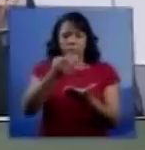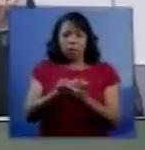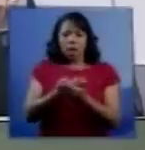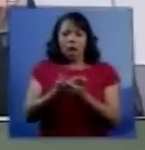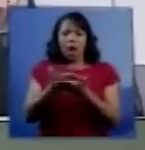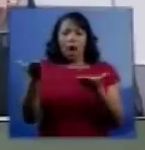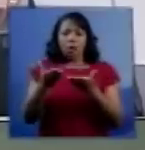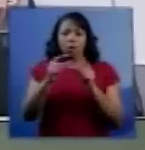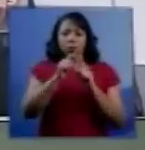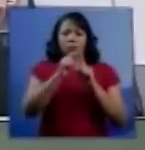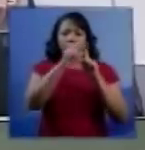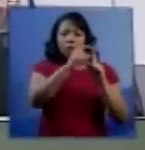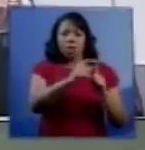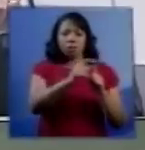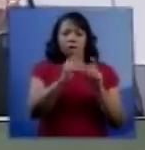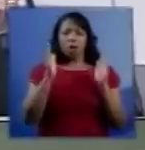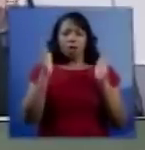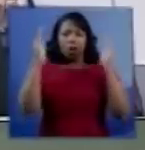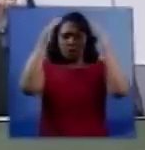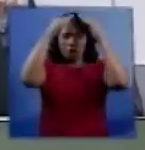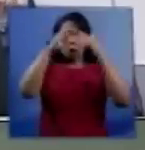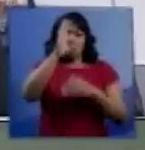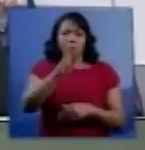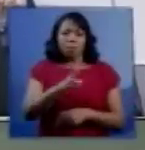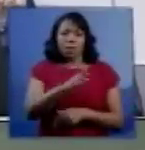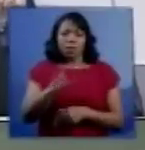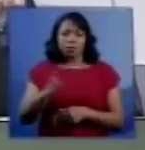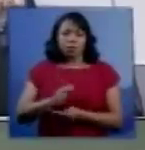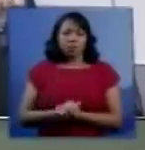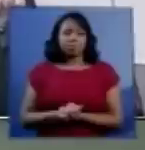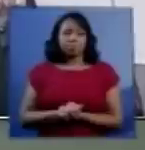palavra portanto ao padre luí Antônio